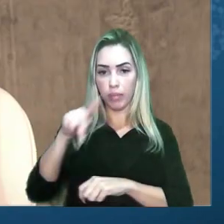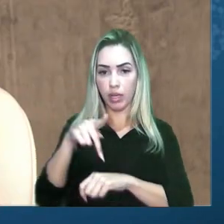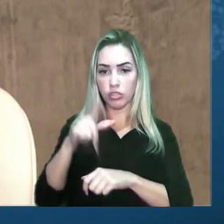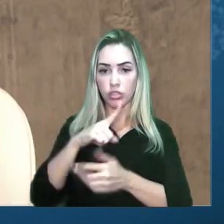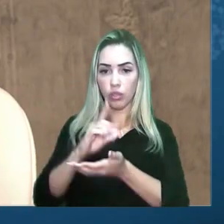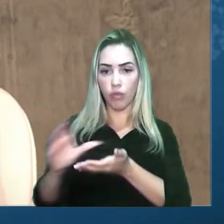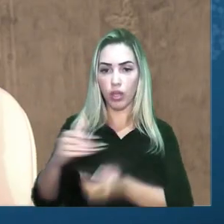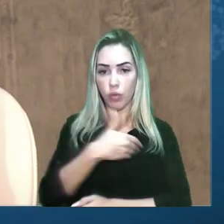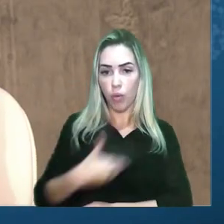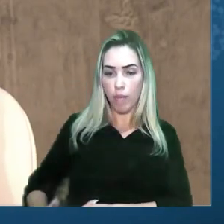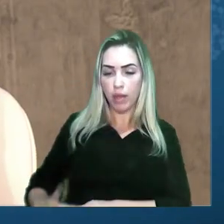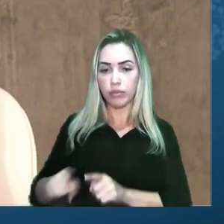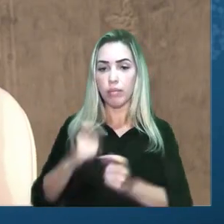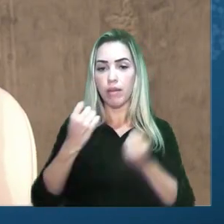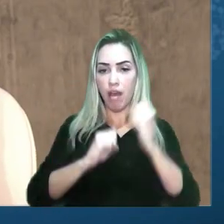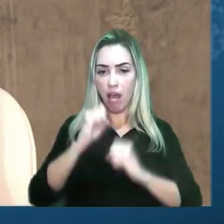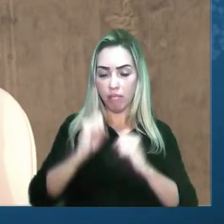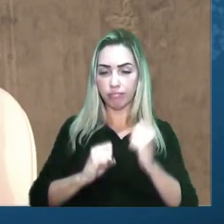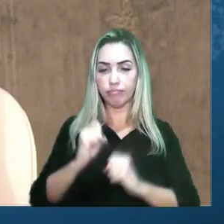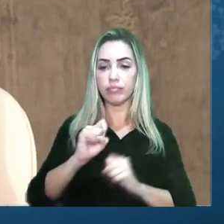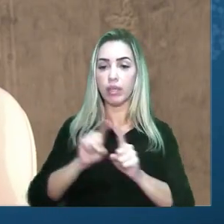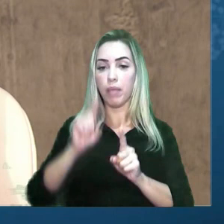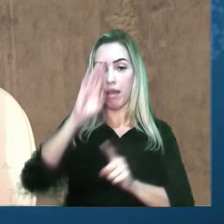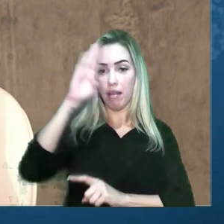a indústria, a academia,